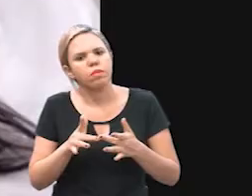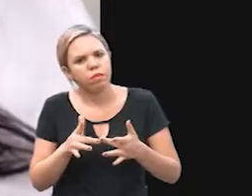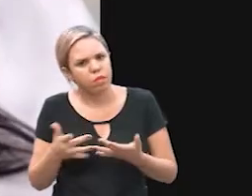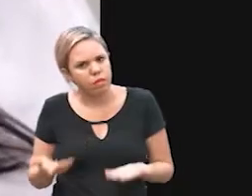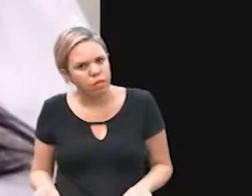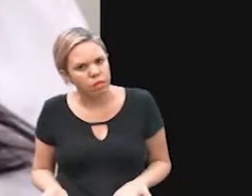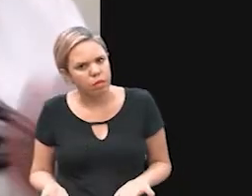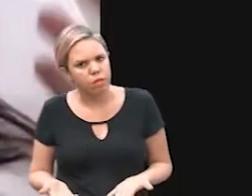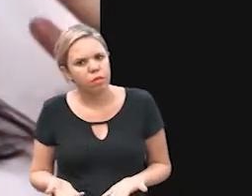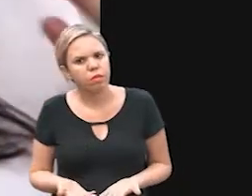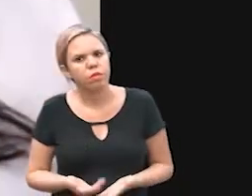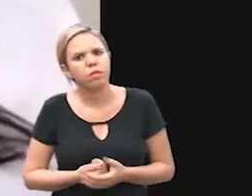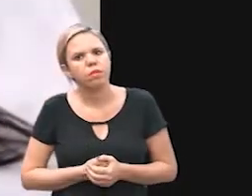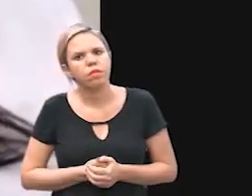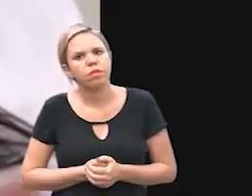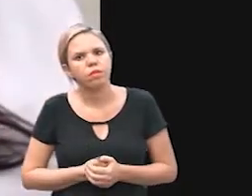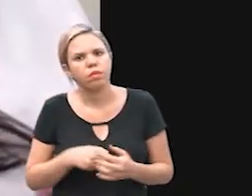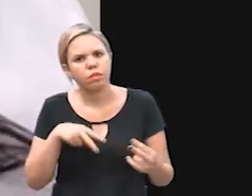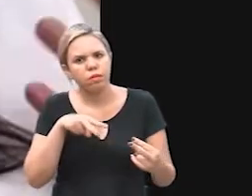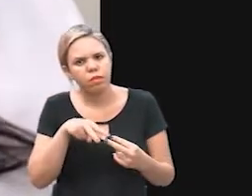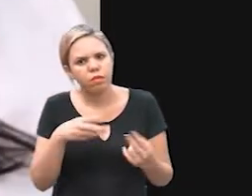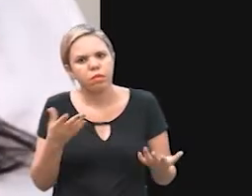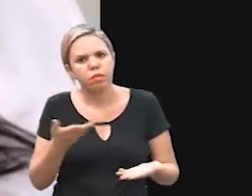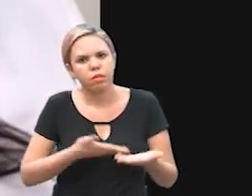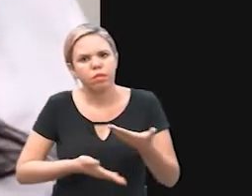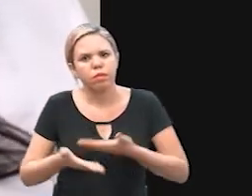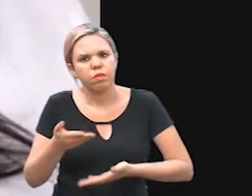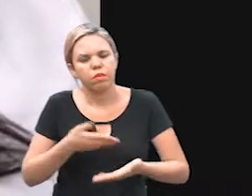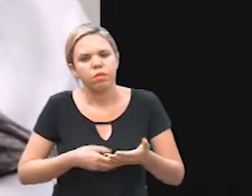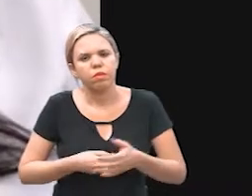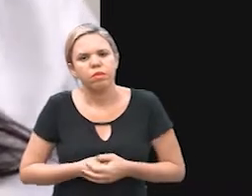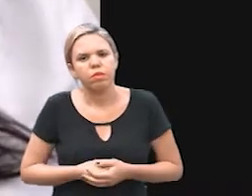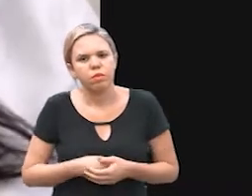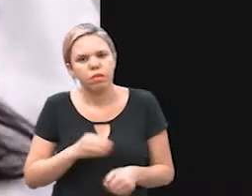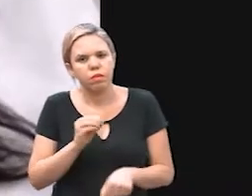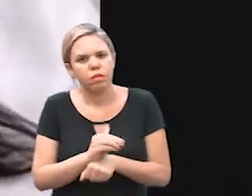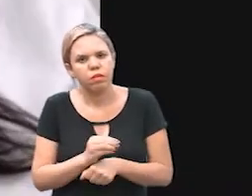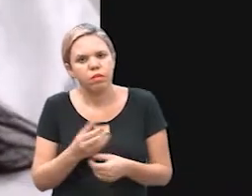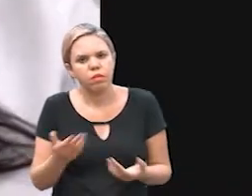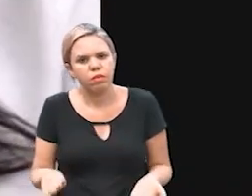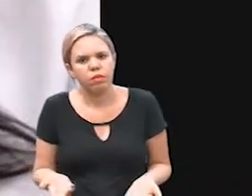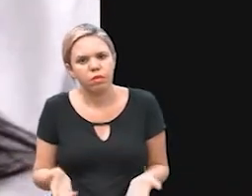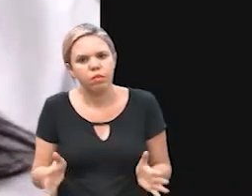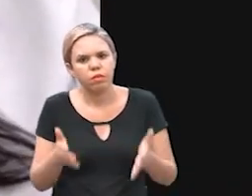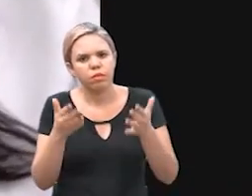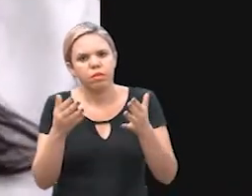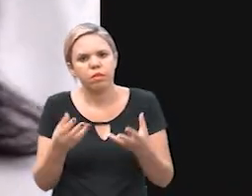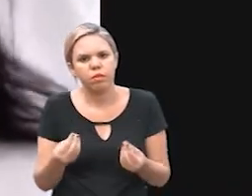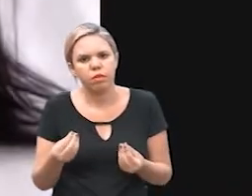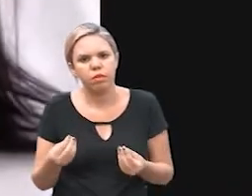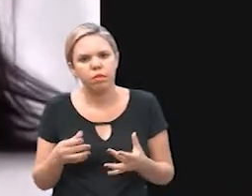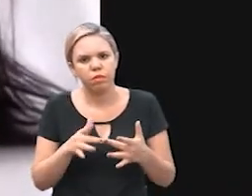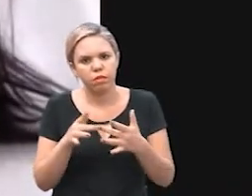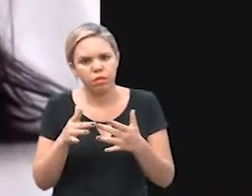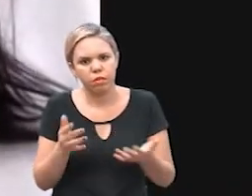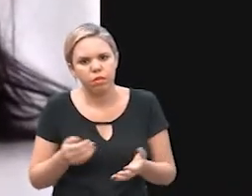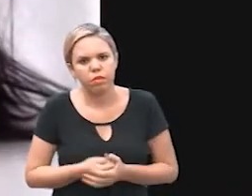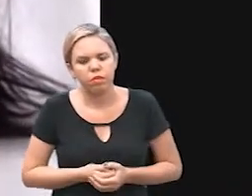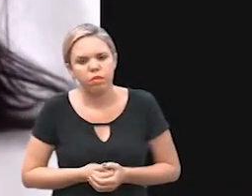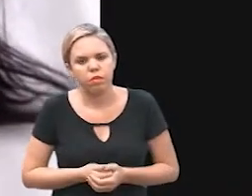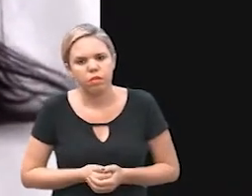contato pele a pele, esse olhar, né? Essa troca de olhar, de cuidados. ele promove muito esse